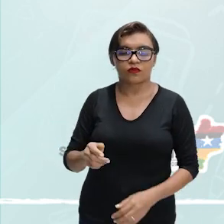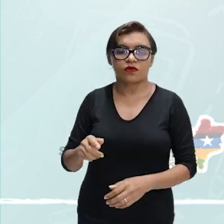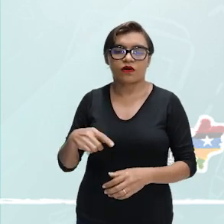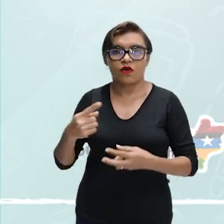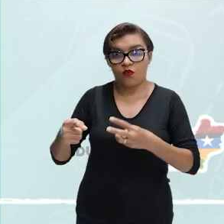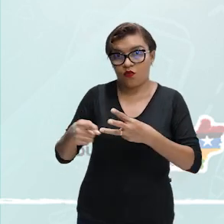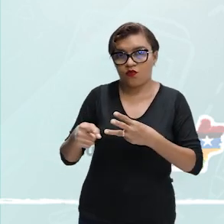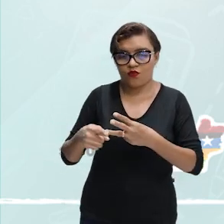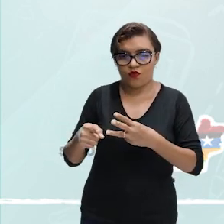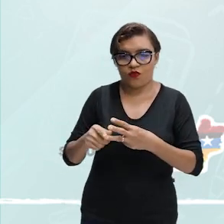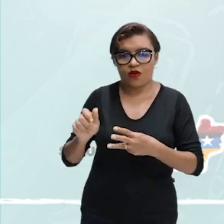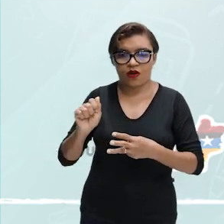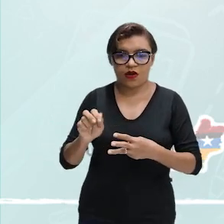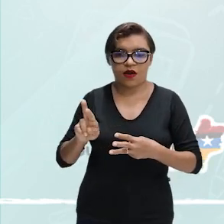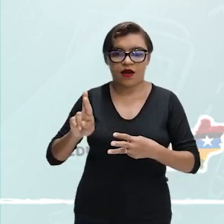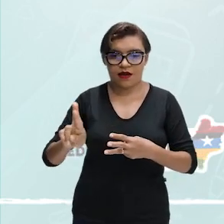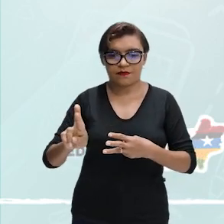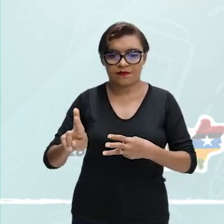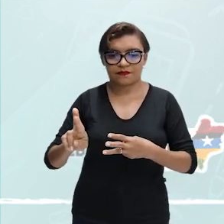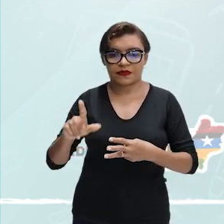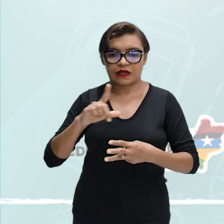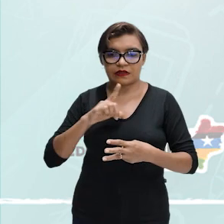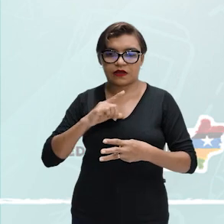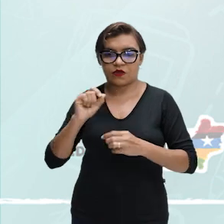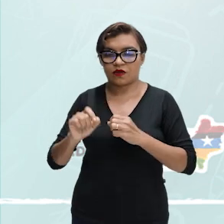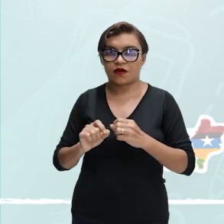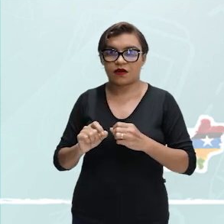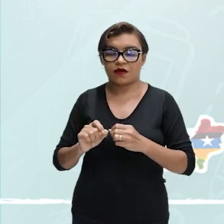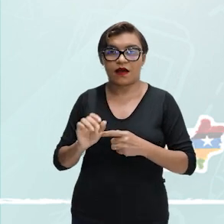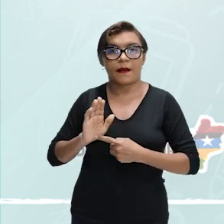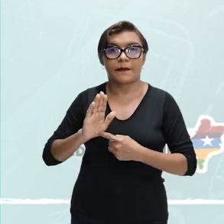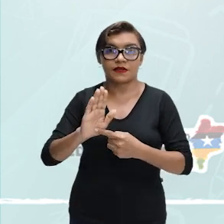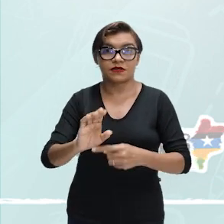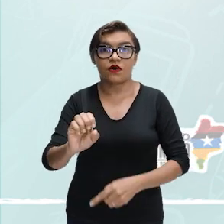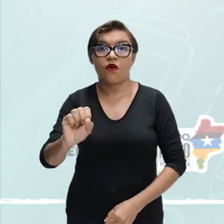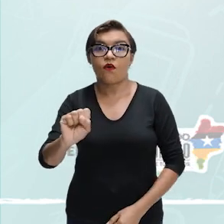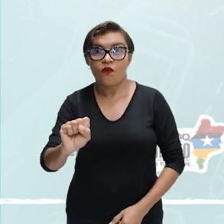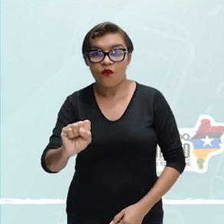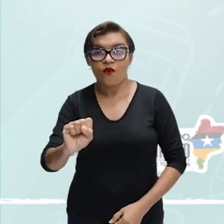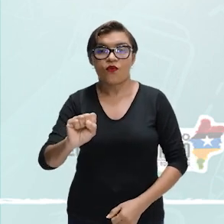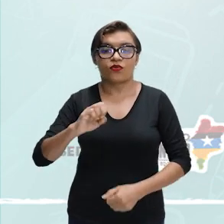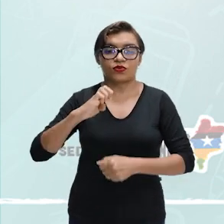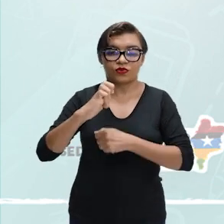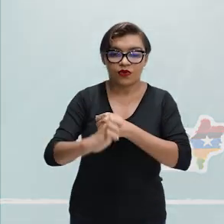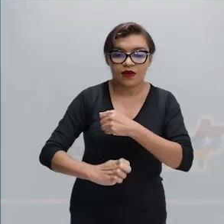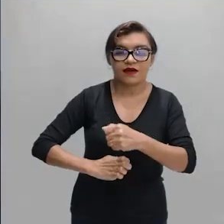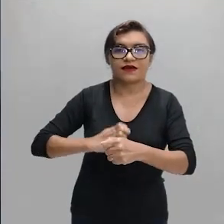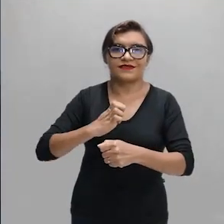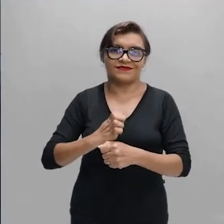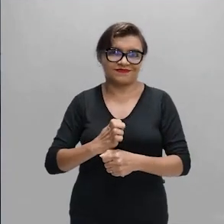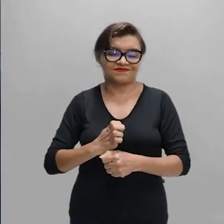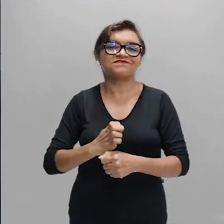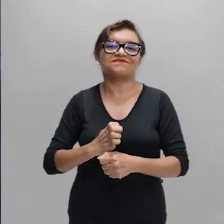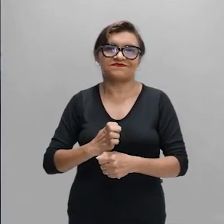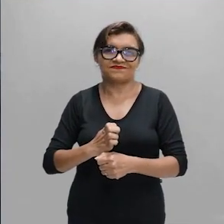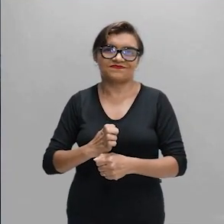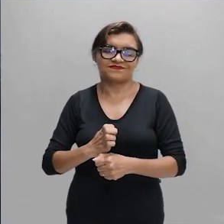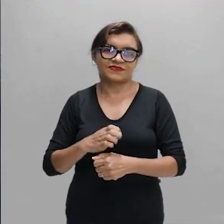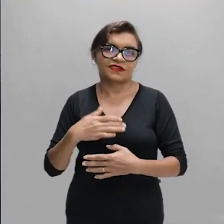isolante, ele vai apresentar 8, né, na última camada. Então, os isolantes ele apresentam aí de 5 a